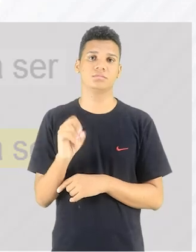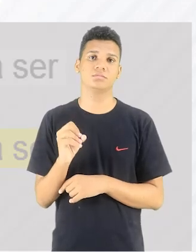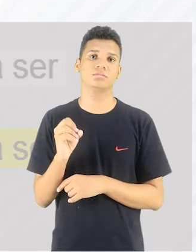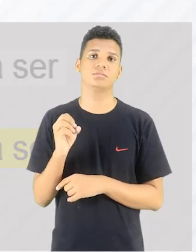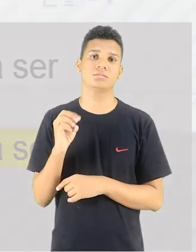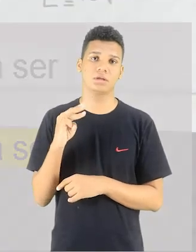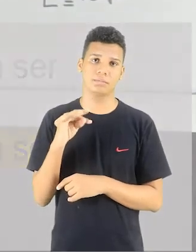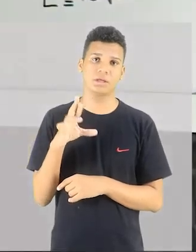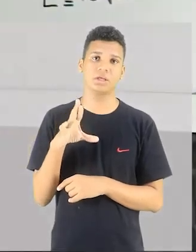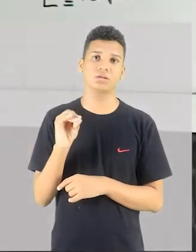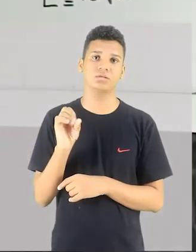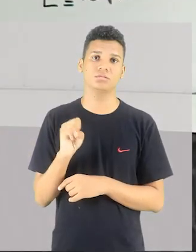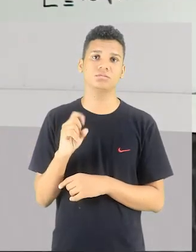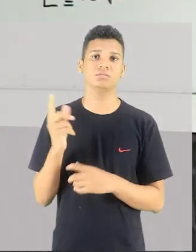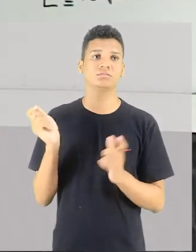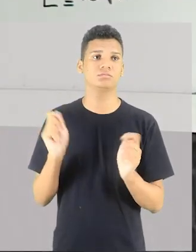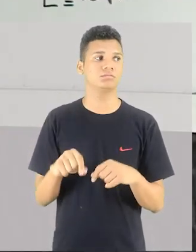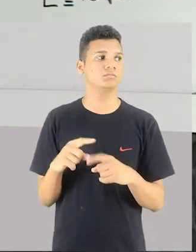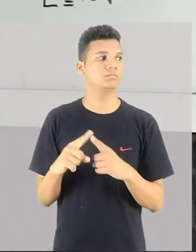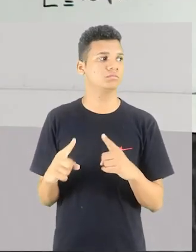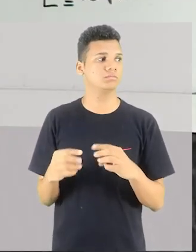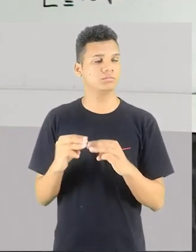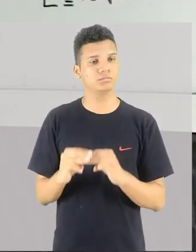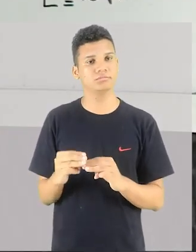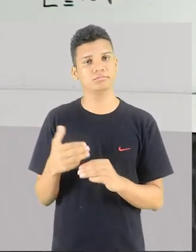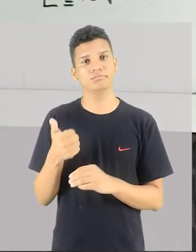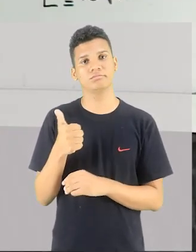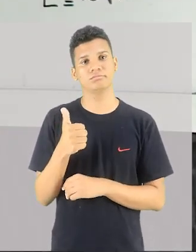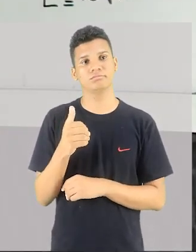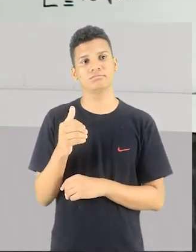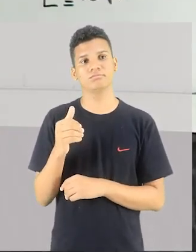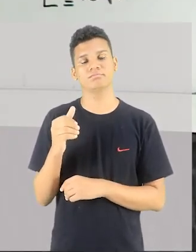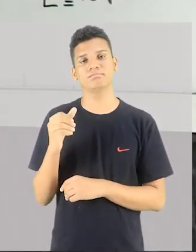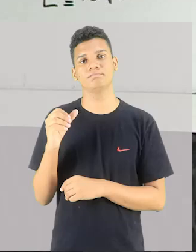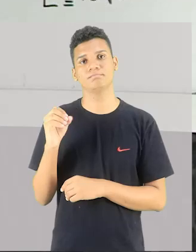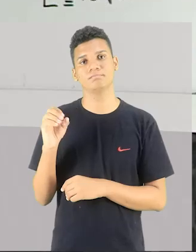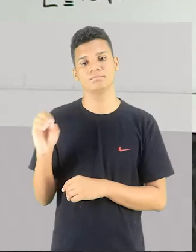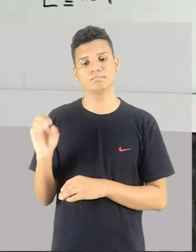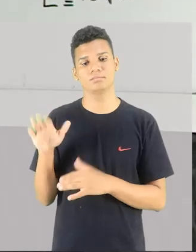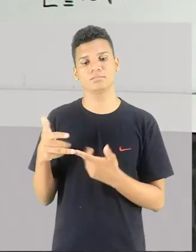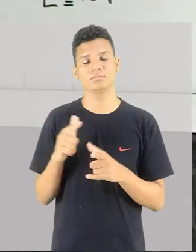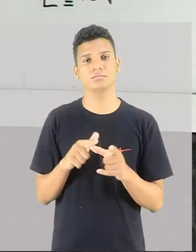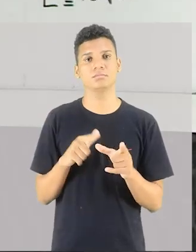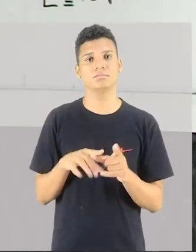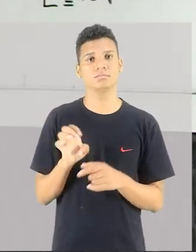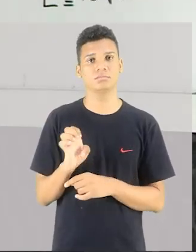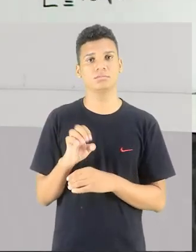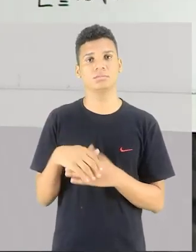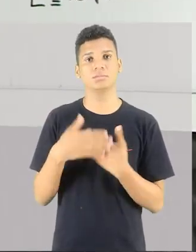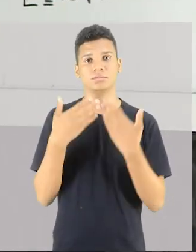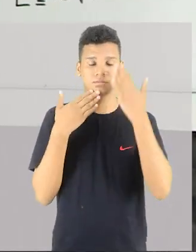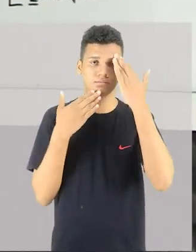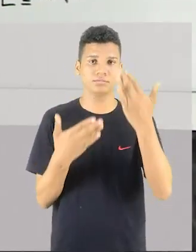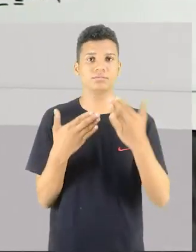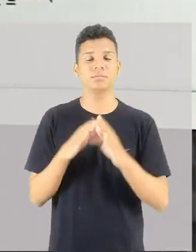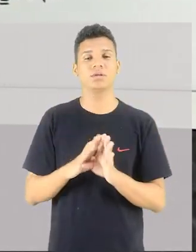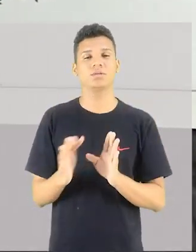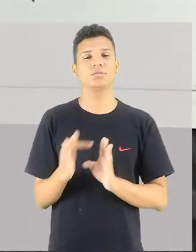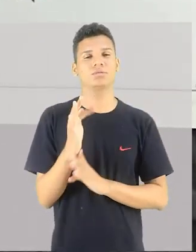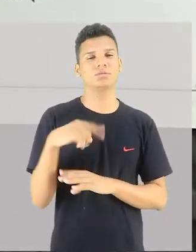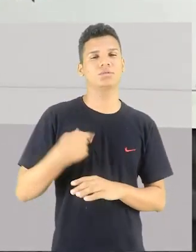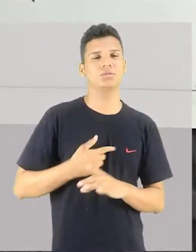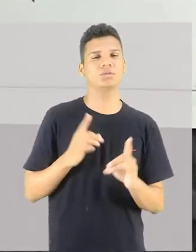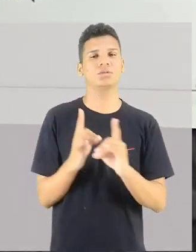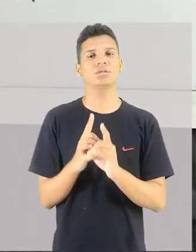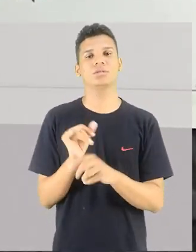qu e Só disponibiliza de 100 então a resposta correta é letra e turminha Valeu turma então até a